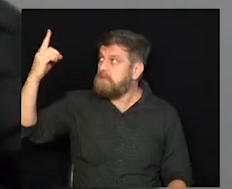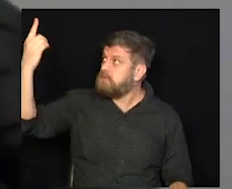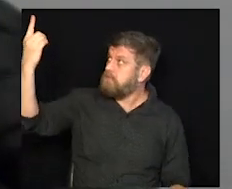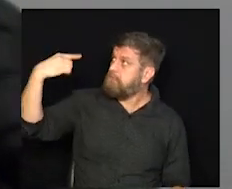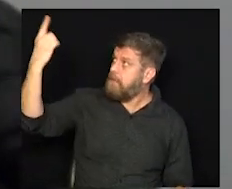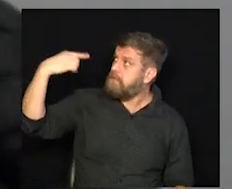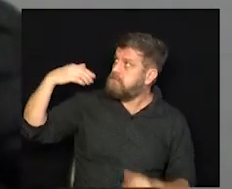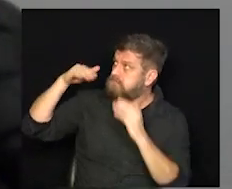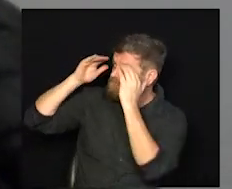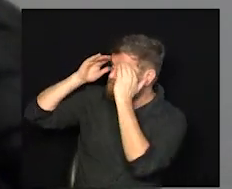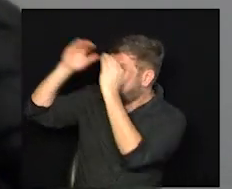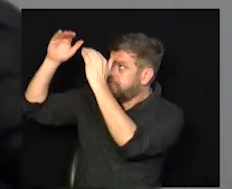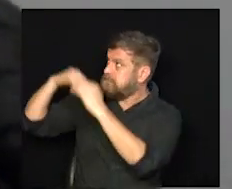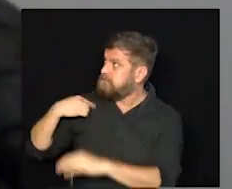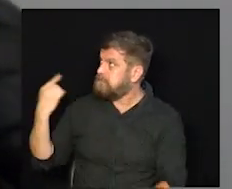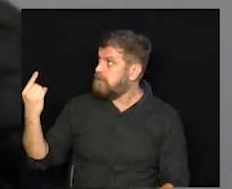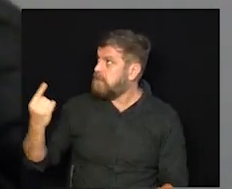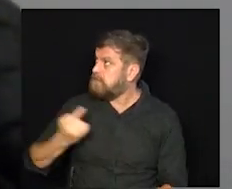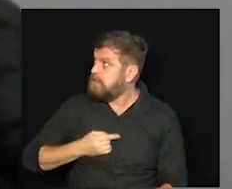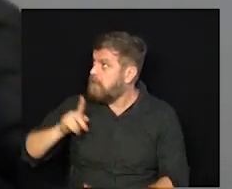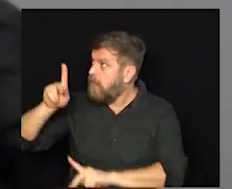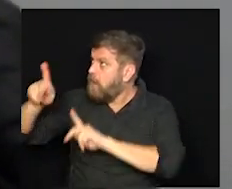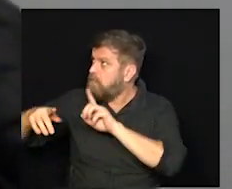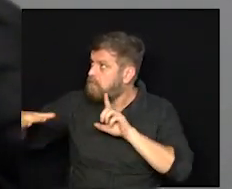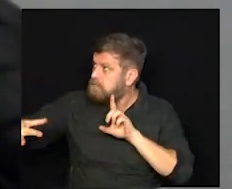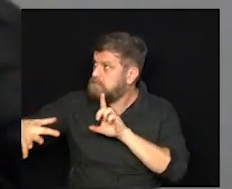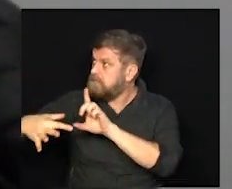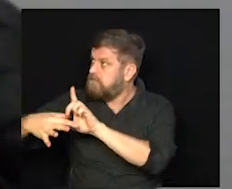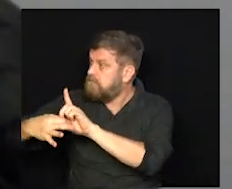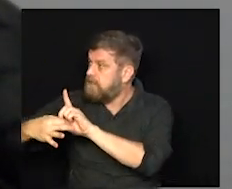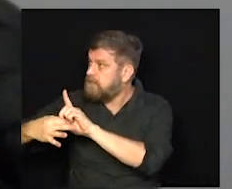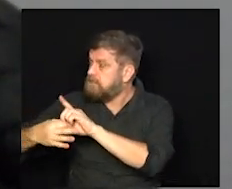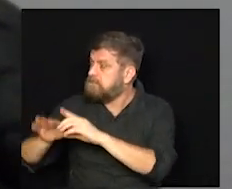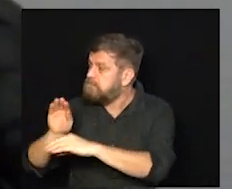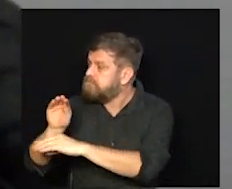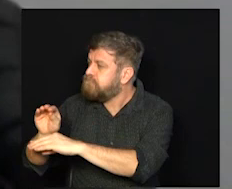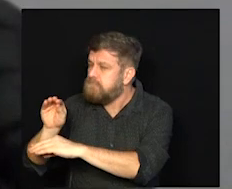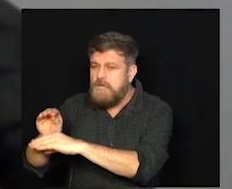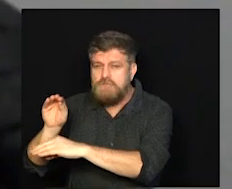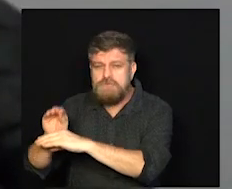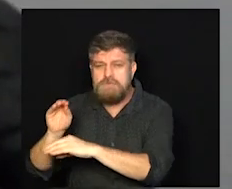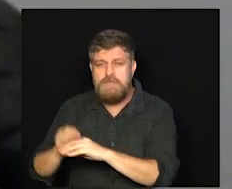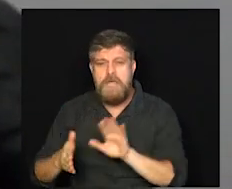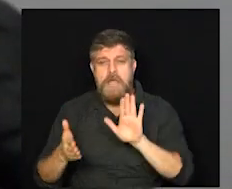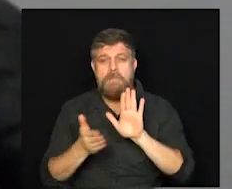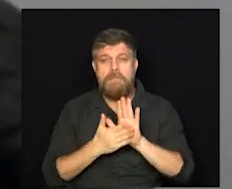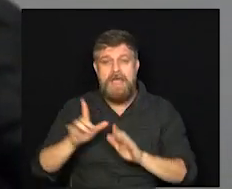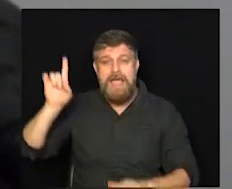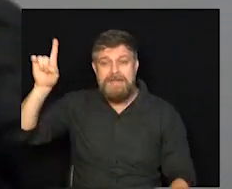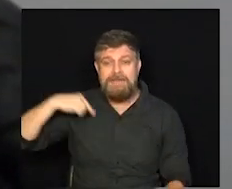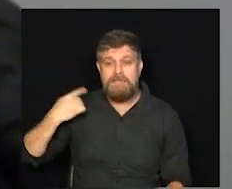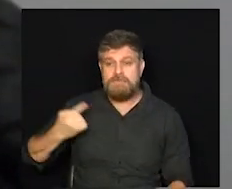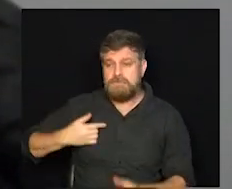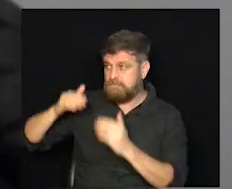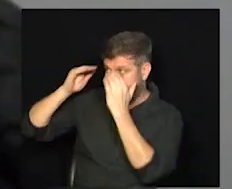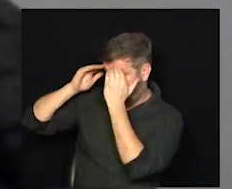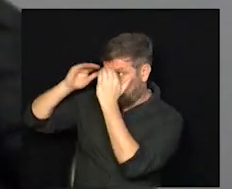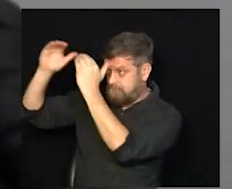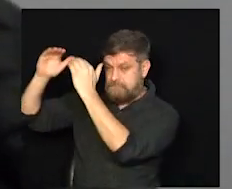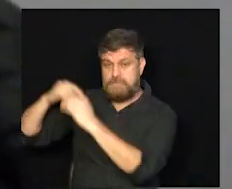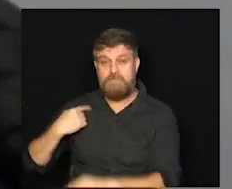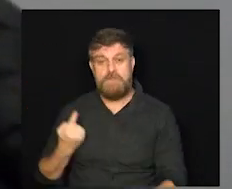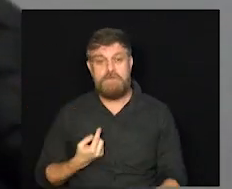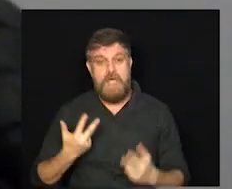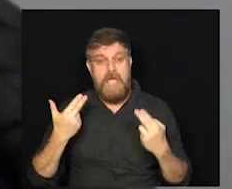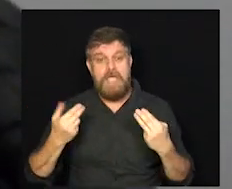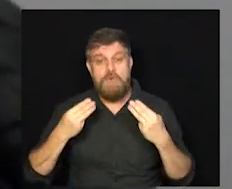né? De ir a todo mundo e cumprir com aquilo que Ele nos propôs. Todos nós somos